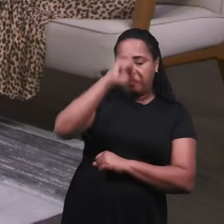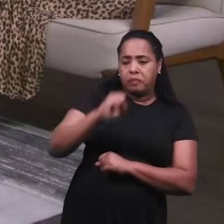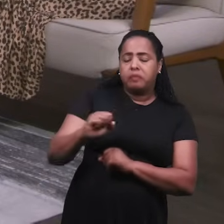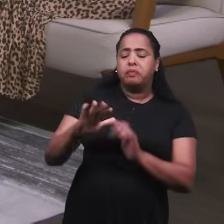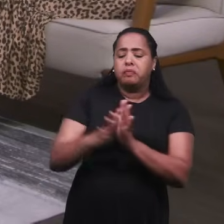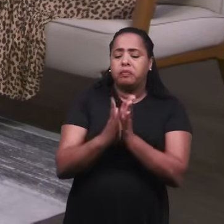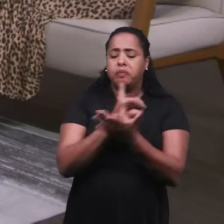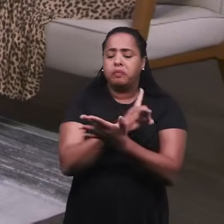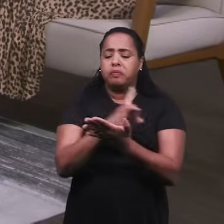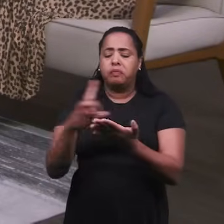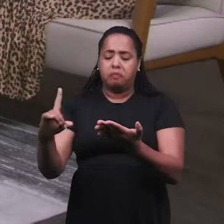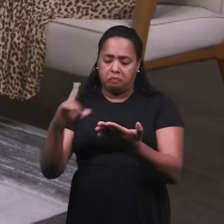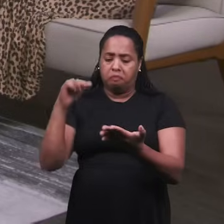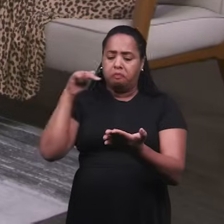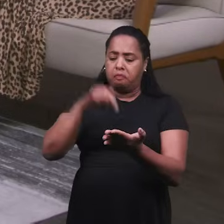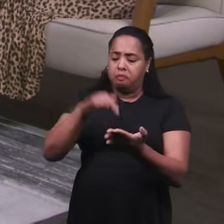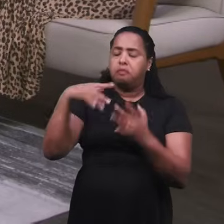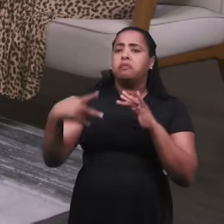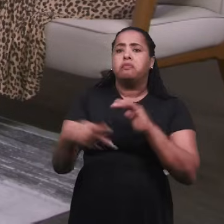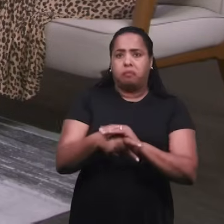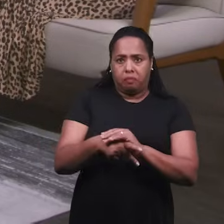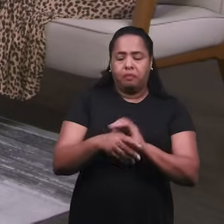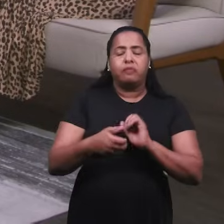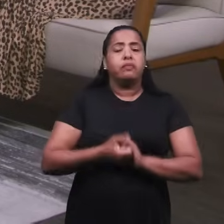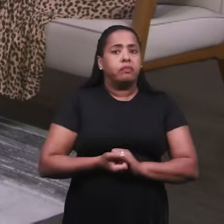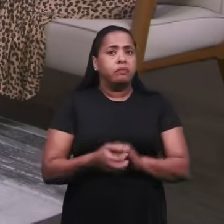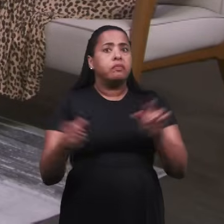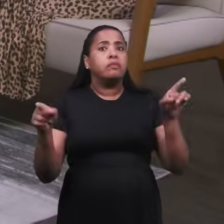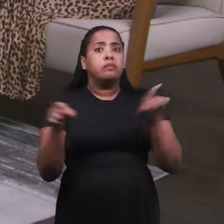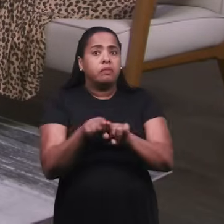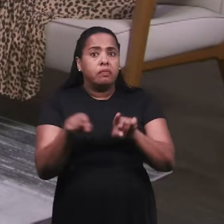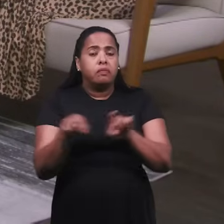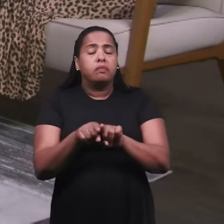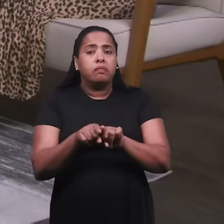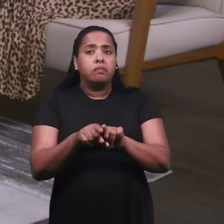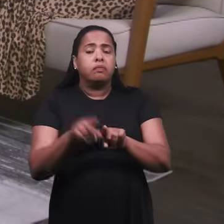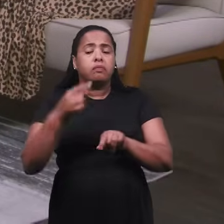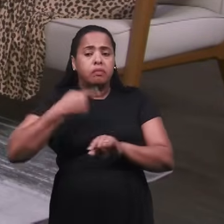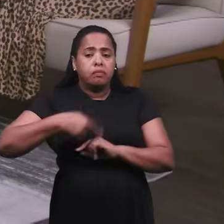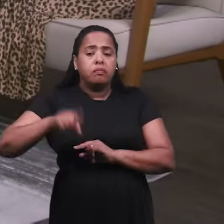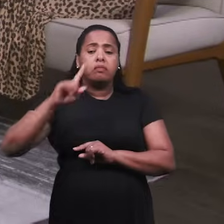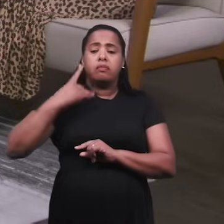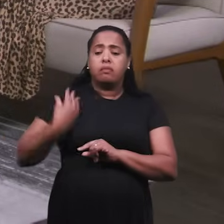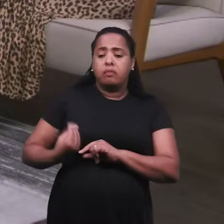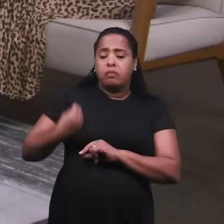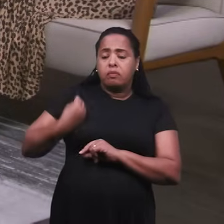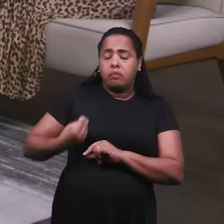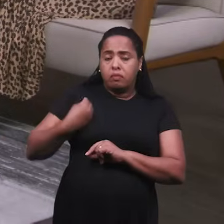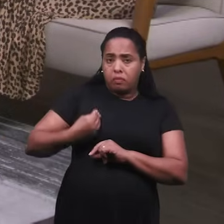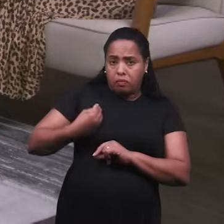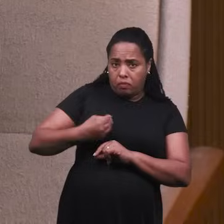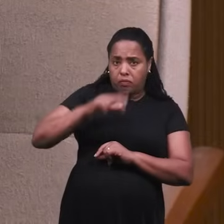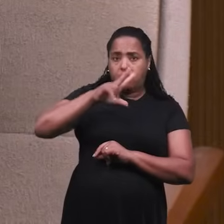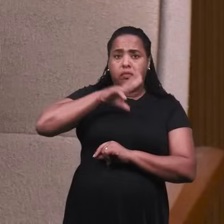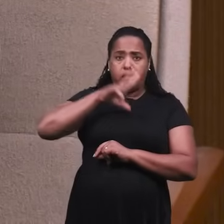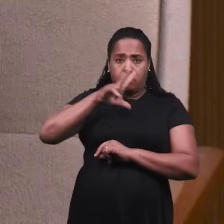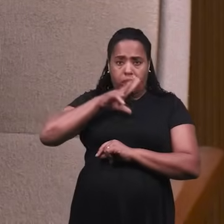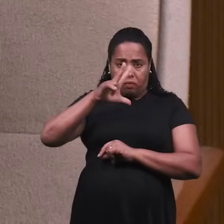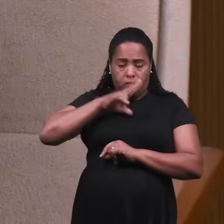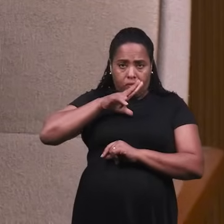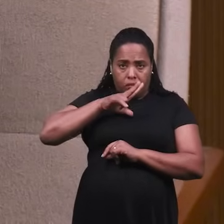os conhecimentos da Bíblia e ali possam sair para viver, né, a vida